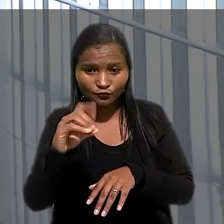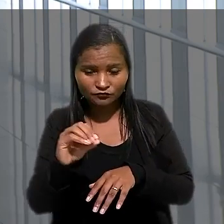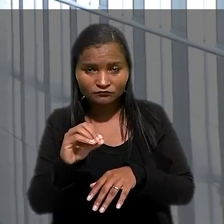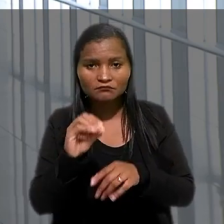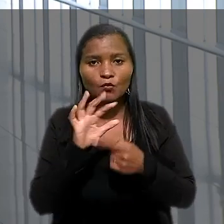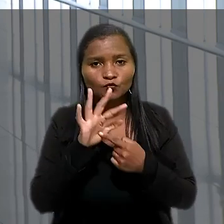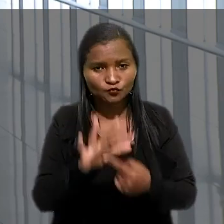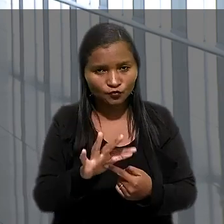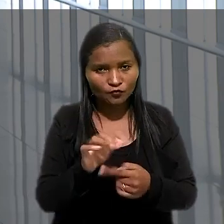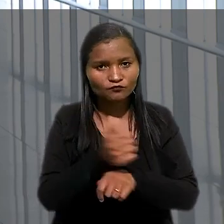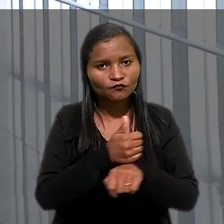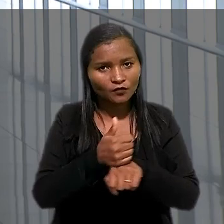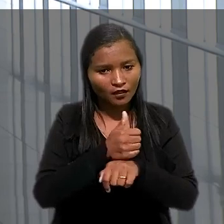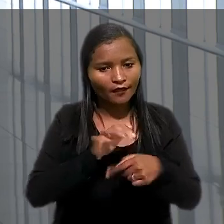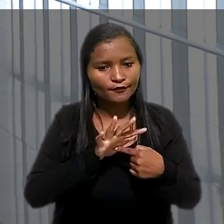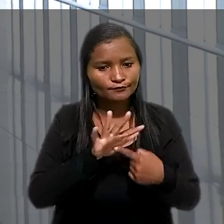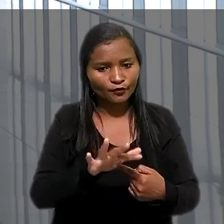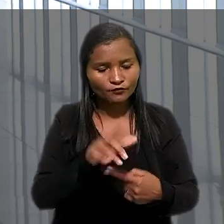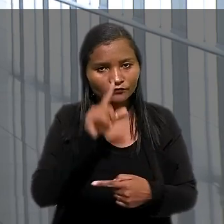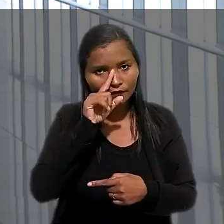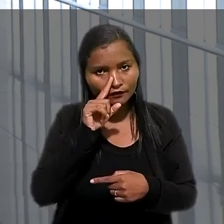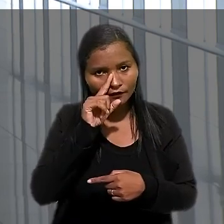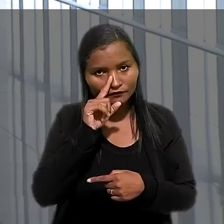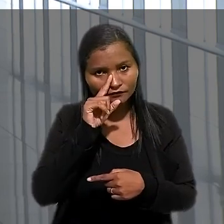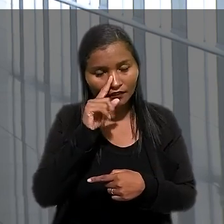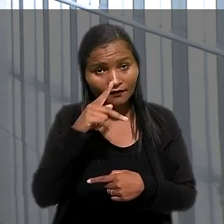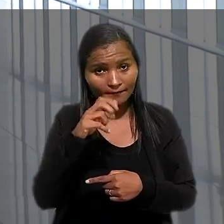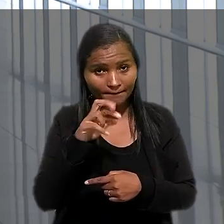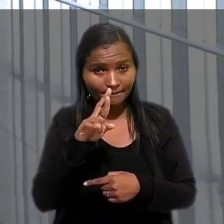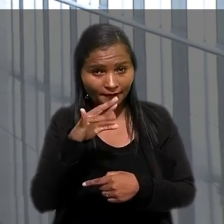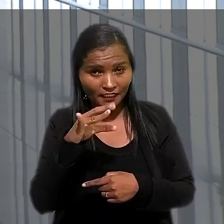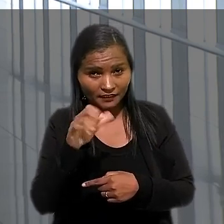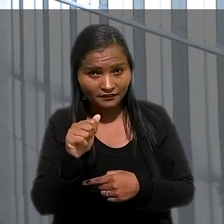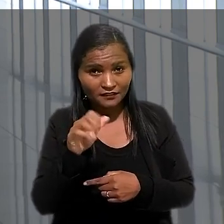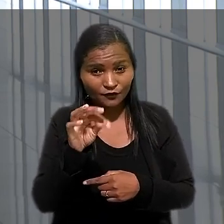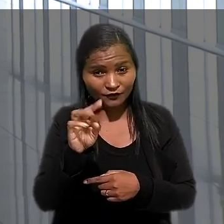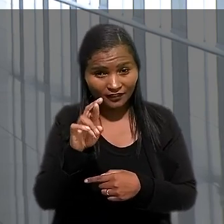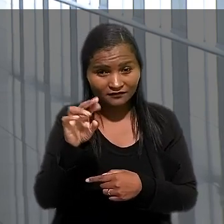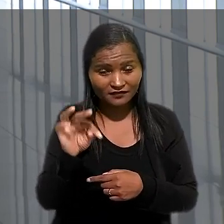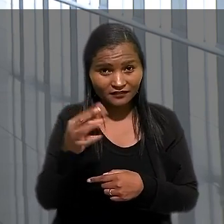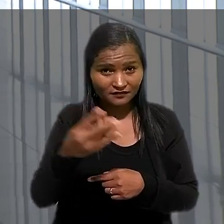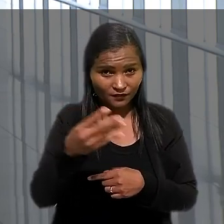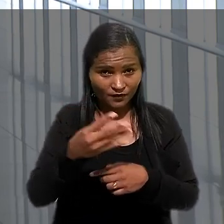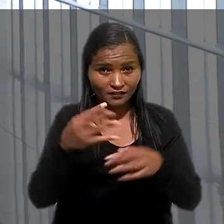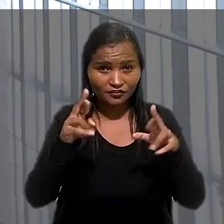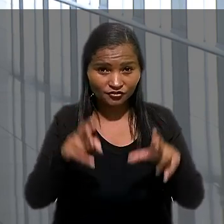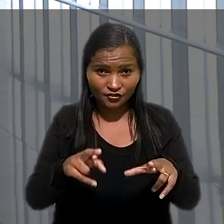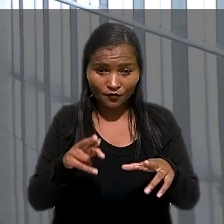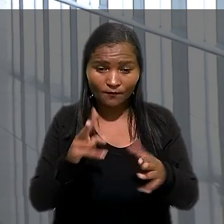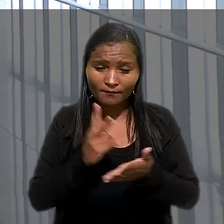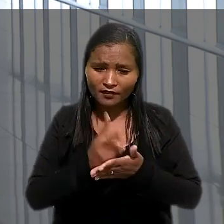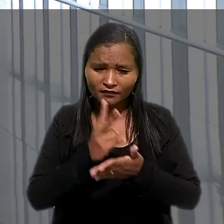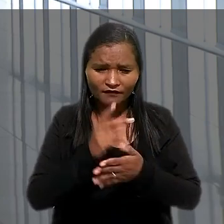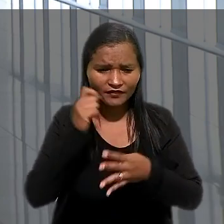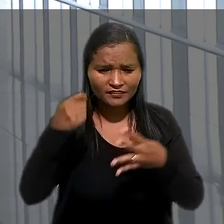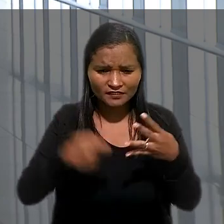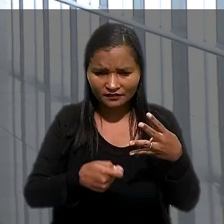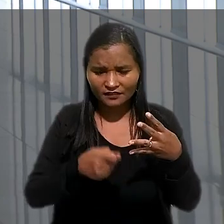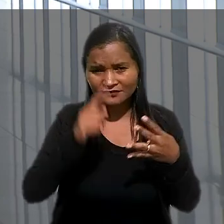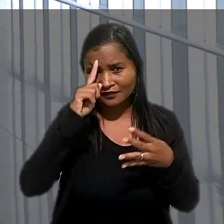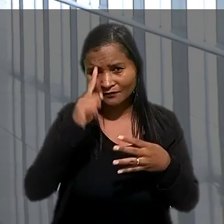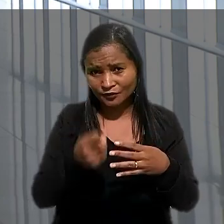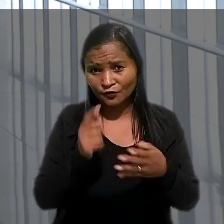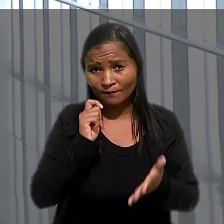ficavam expostos a risco. Diante da perícia, o Tribunal Regional do Trabalho da 4ª Região manteve a sentença